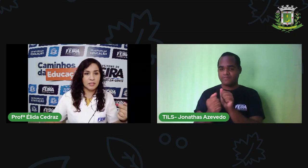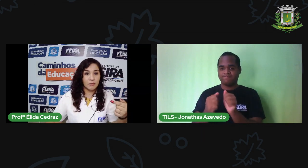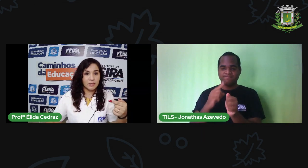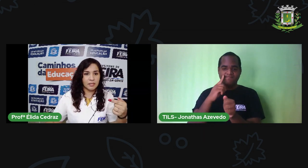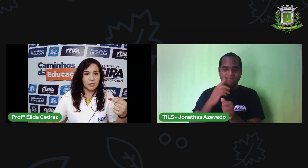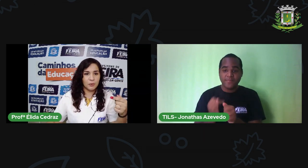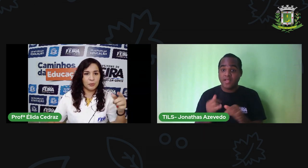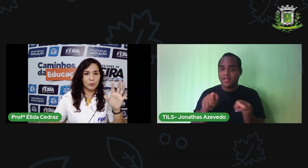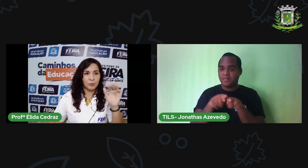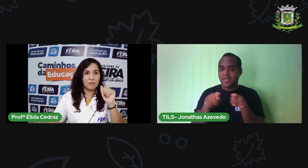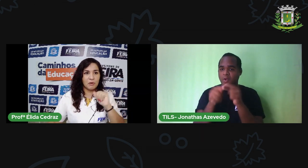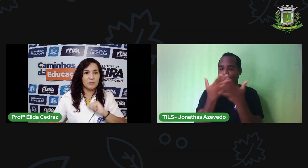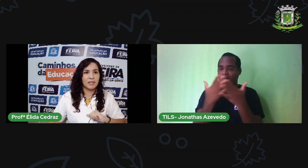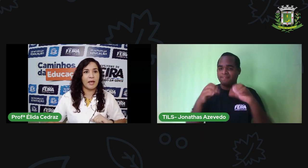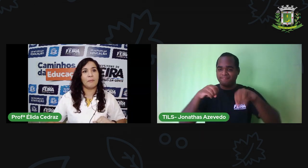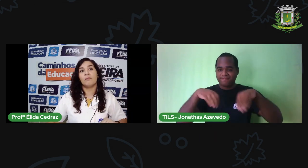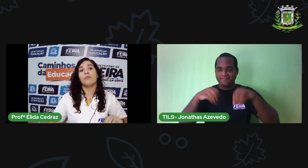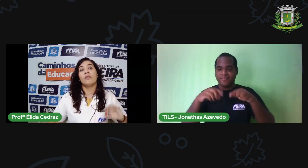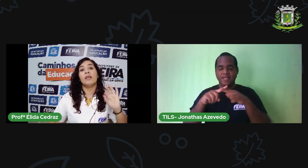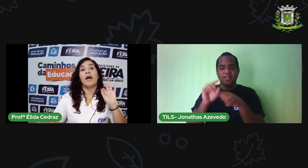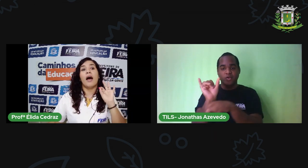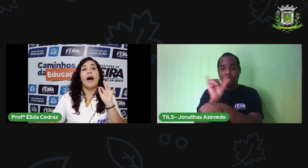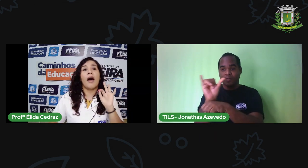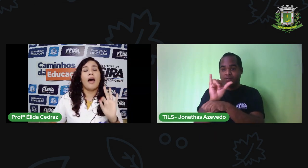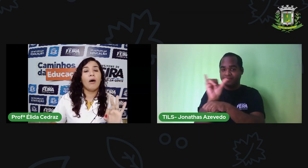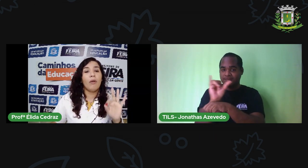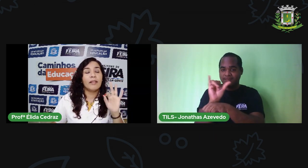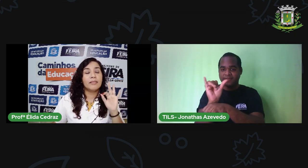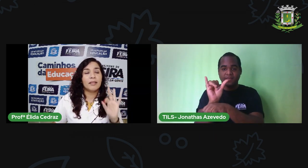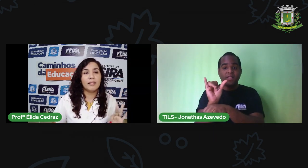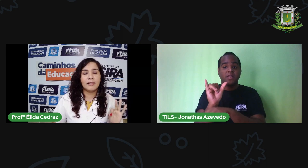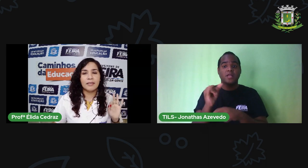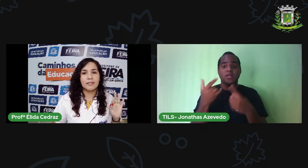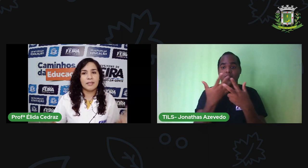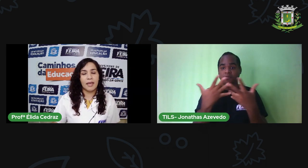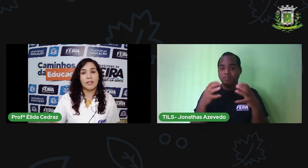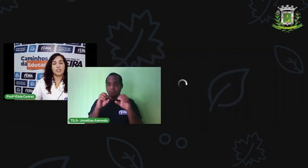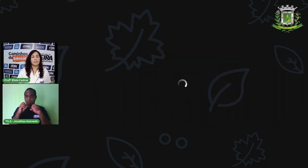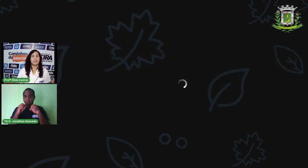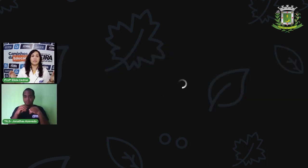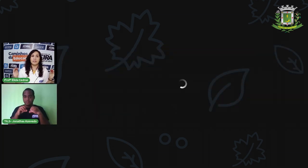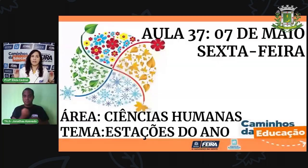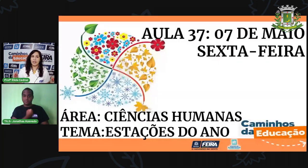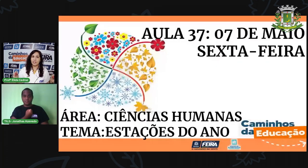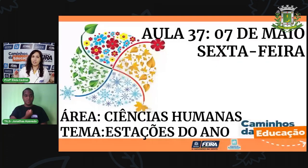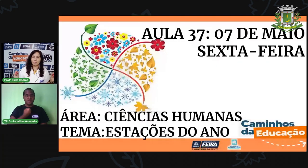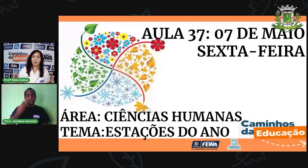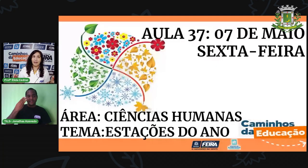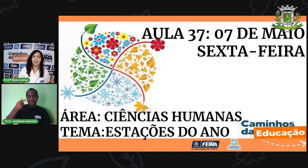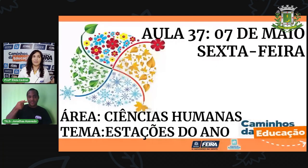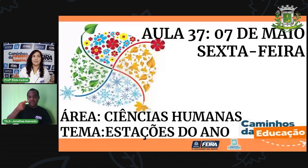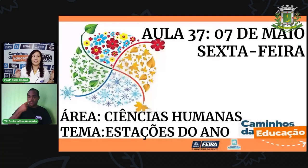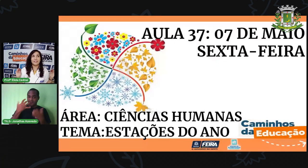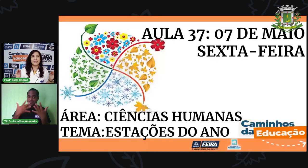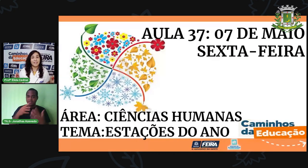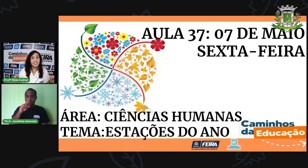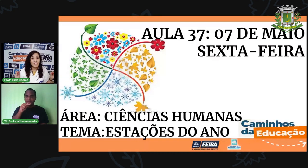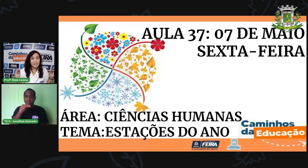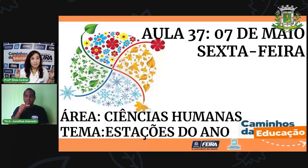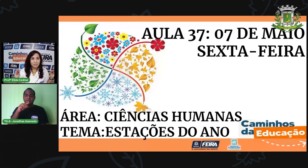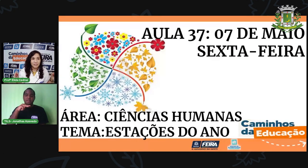nas nossas aulas aqui no YouTube. Vamos lá! Aula 37, 7 de maio,